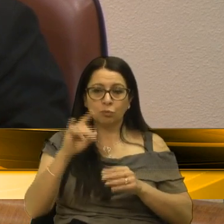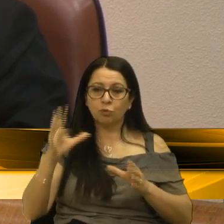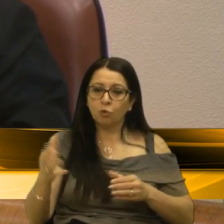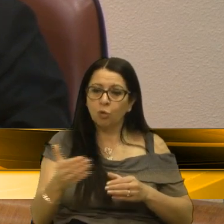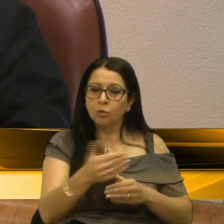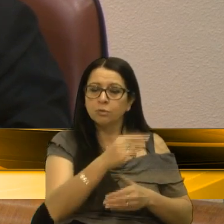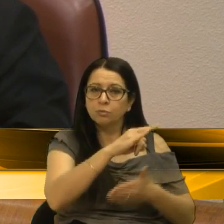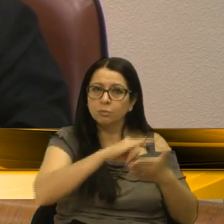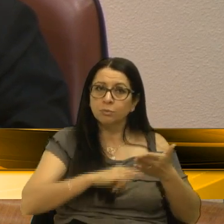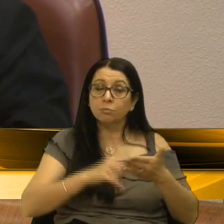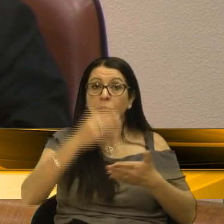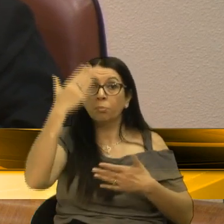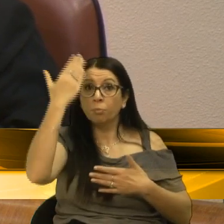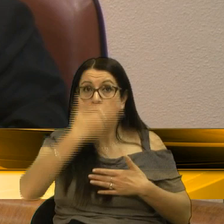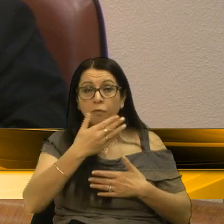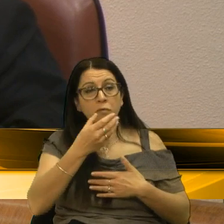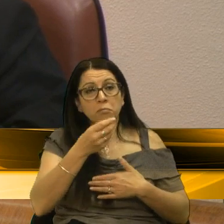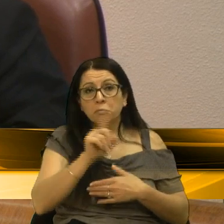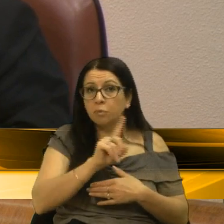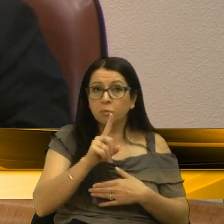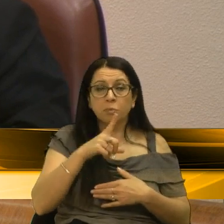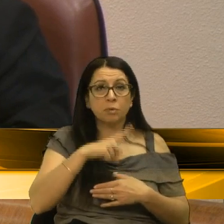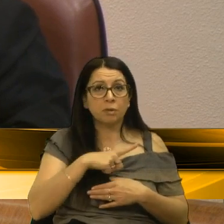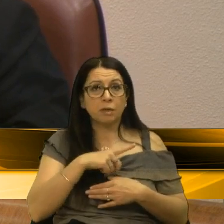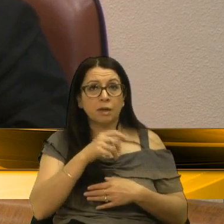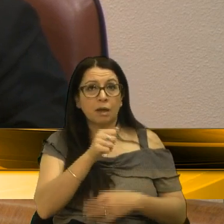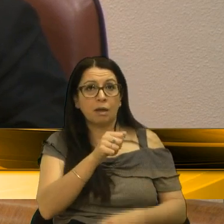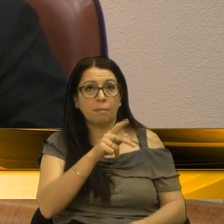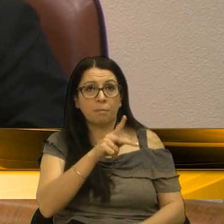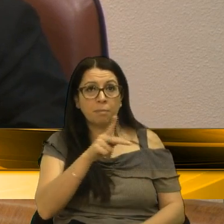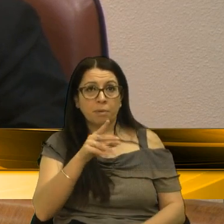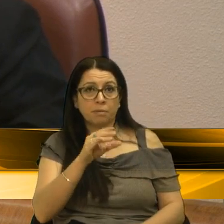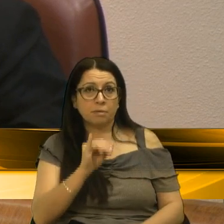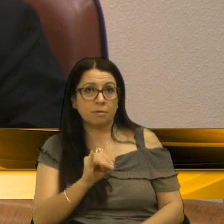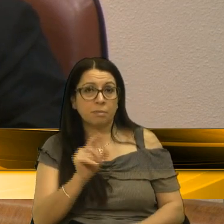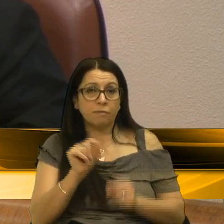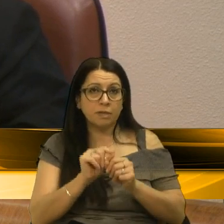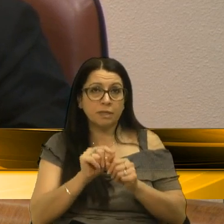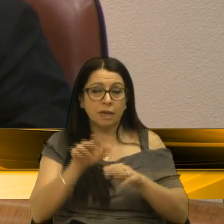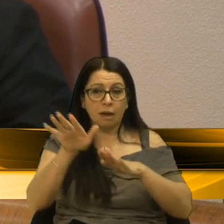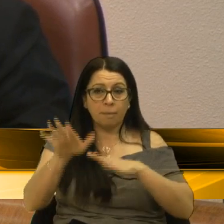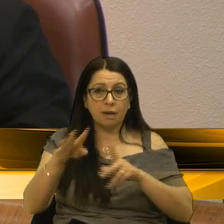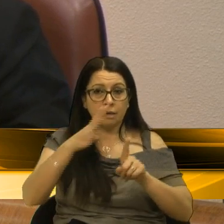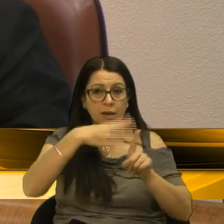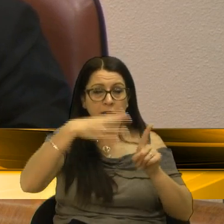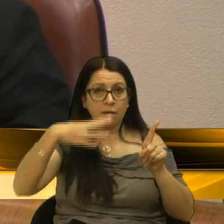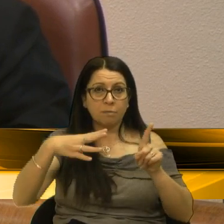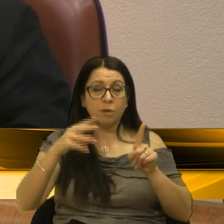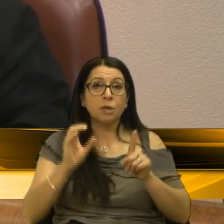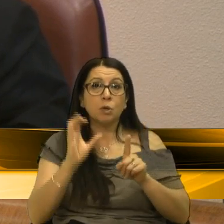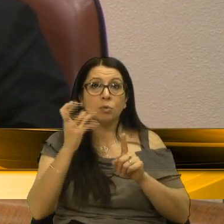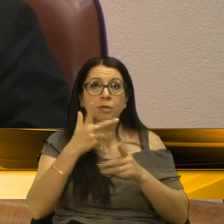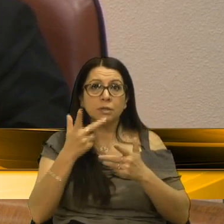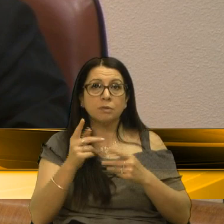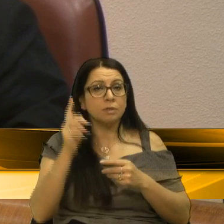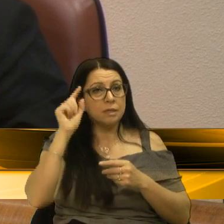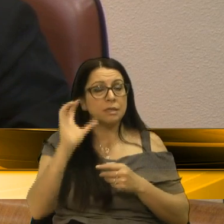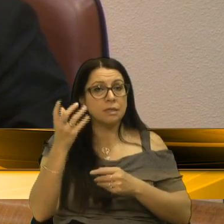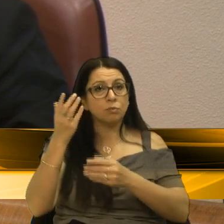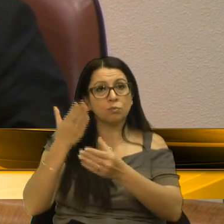comprove ou não a existência do APPCI para a realização da parada livre, que ocorreu por decisão